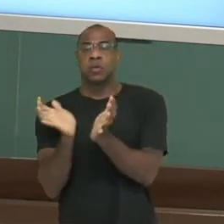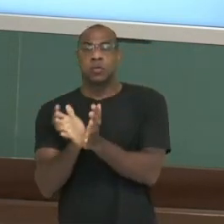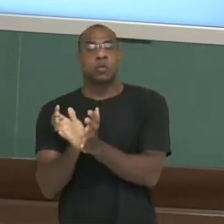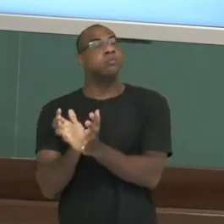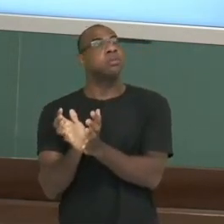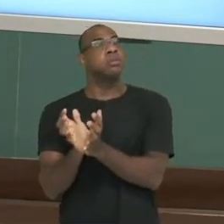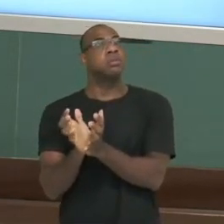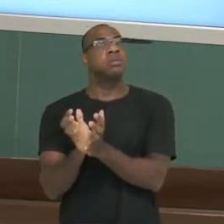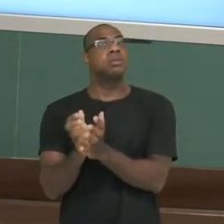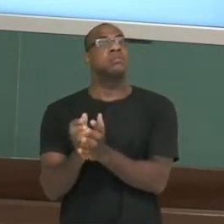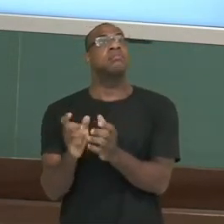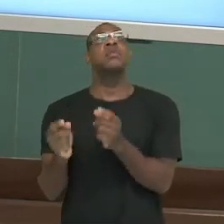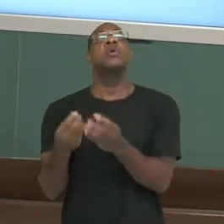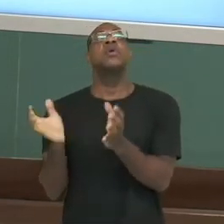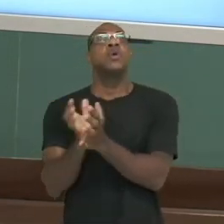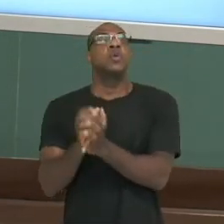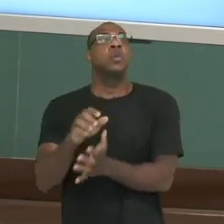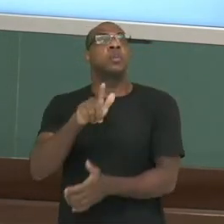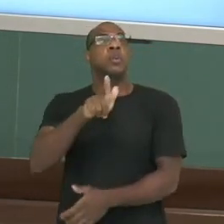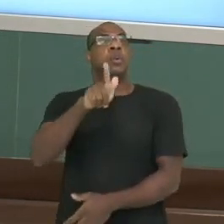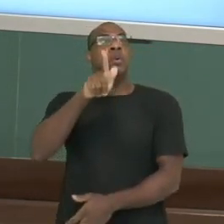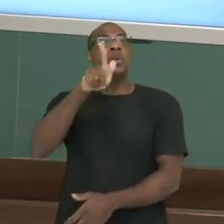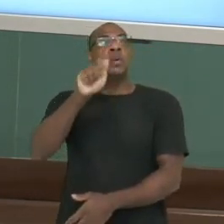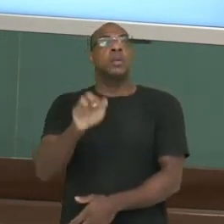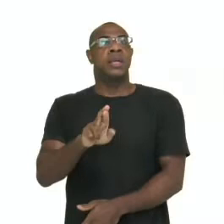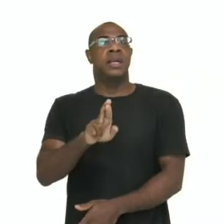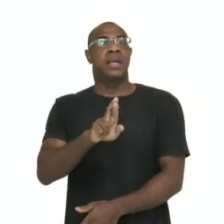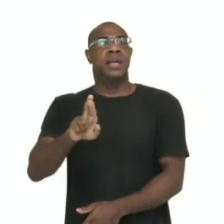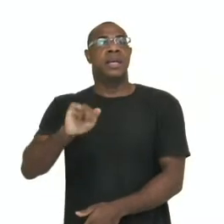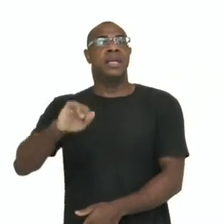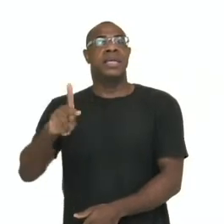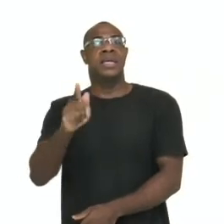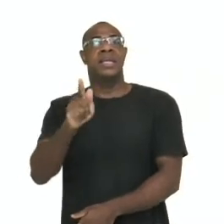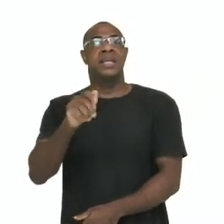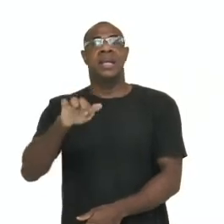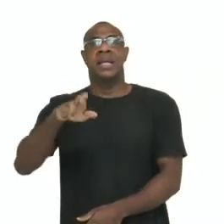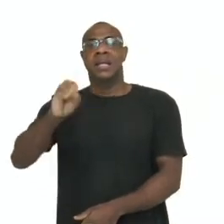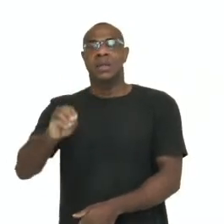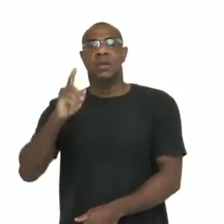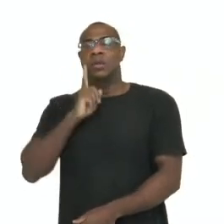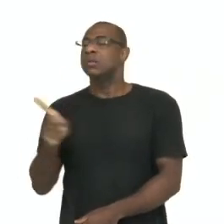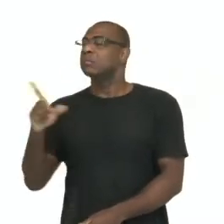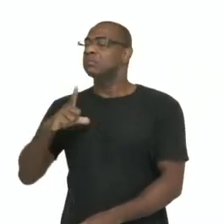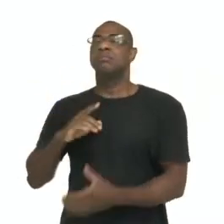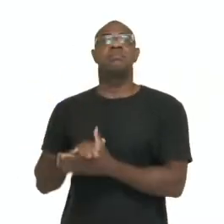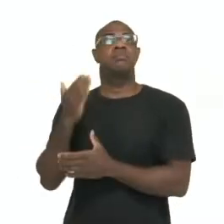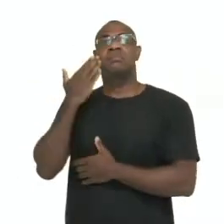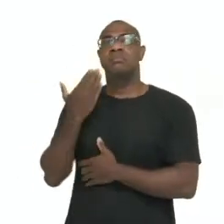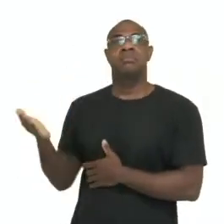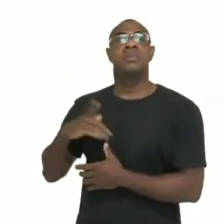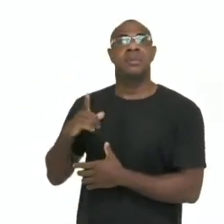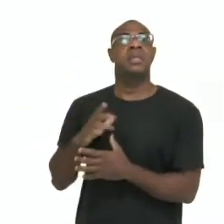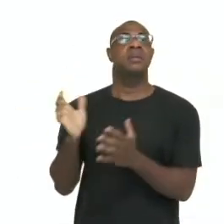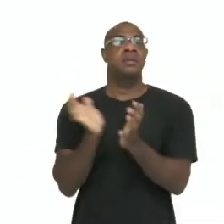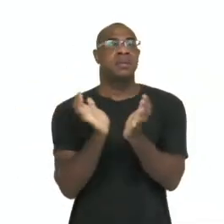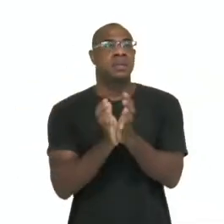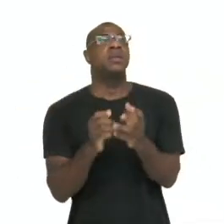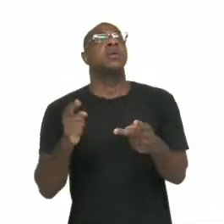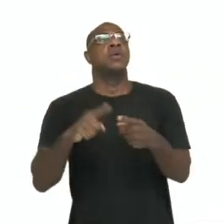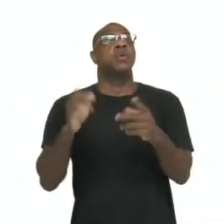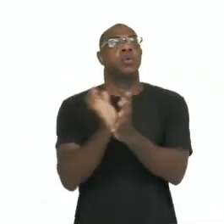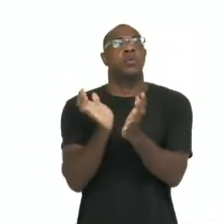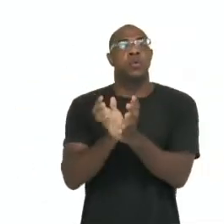aí você tem o endurecimento do regime militar para combater esses grupos, que tem aí como destaque a guerrilha do Araguaia,